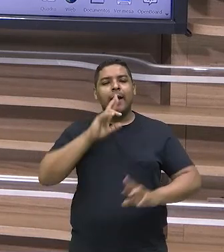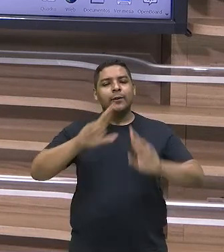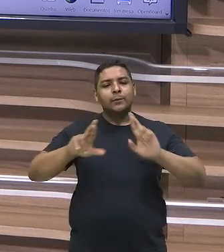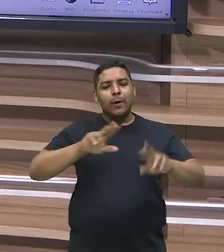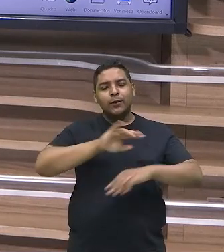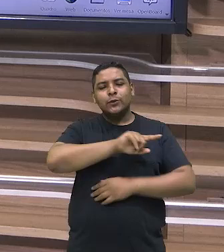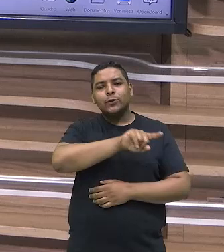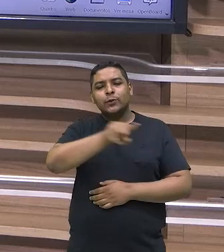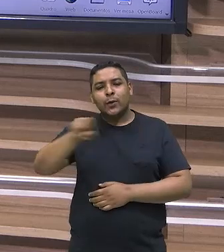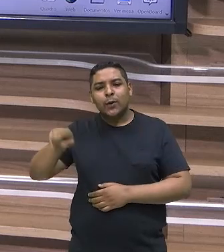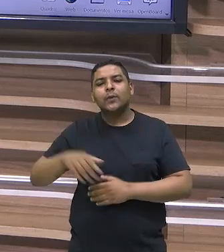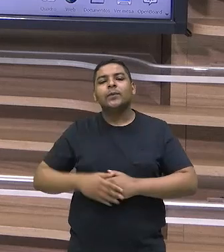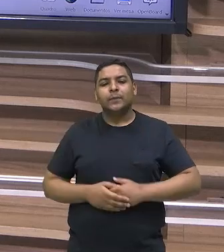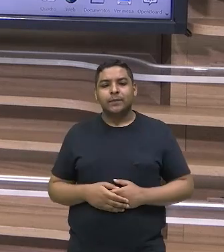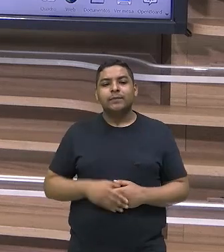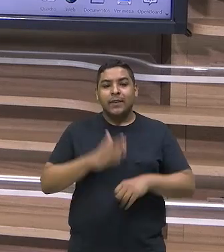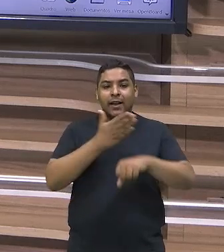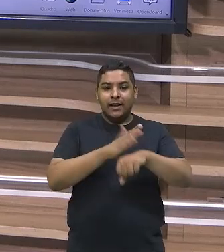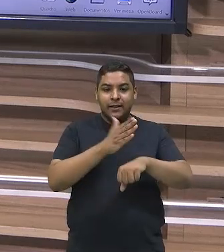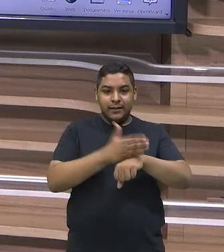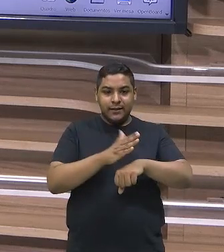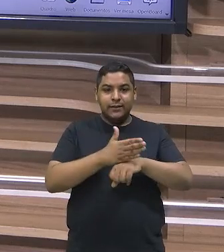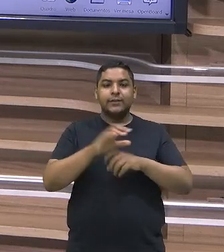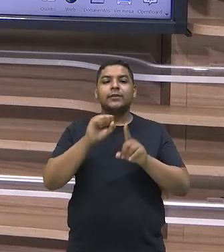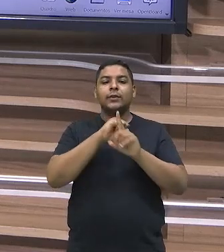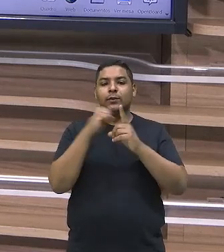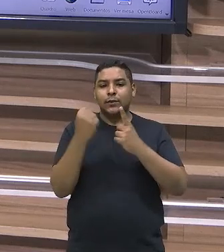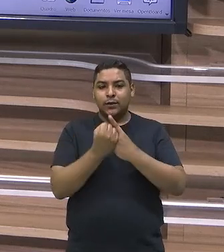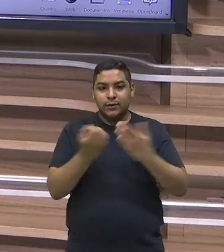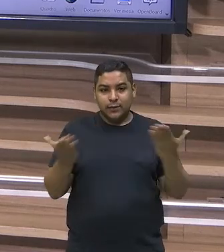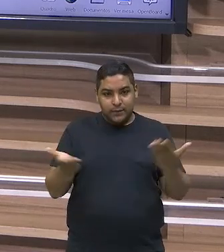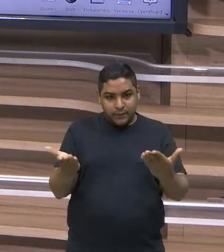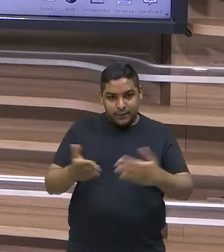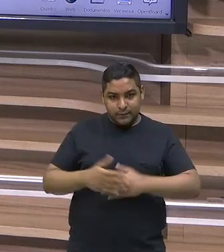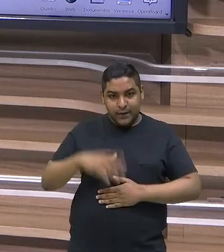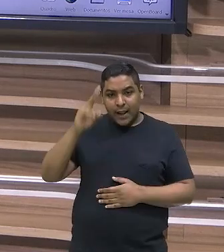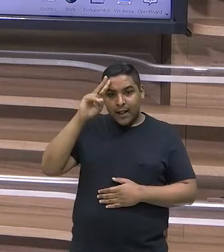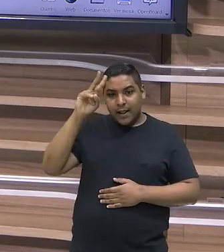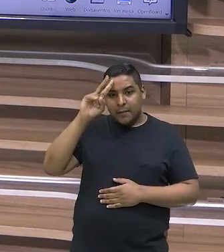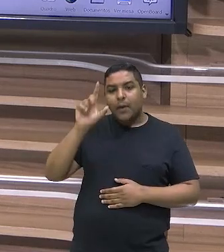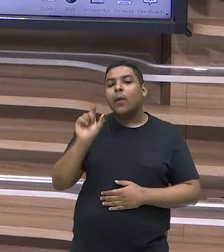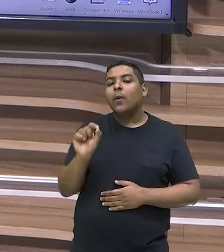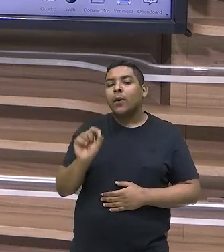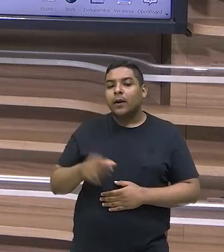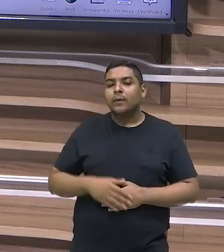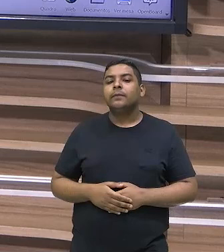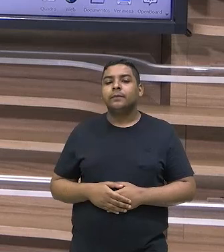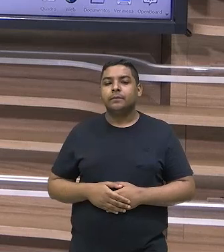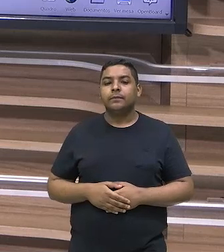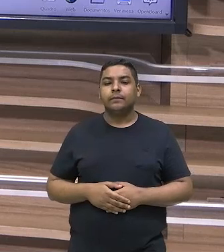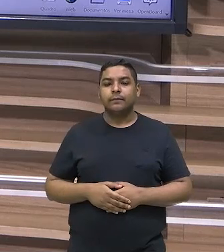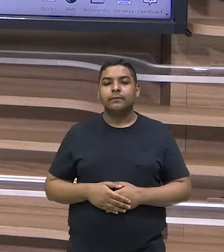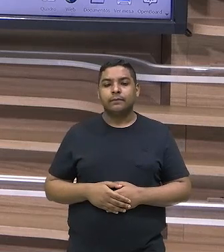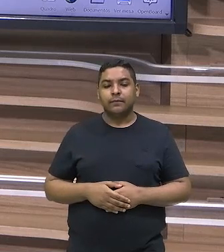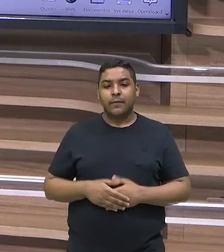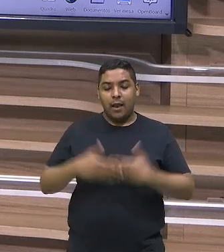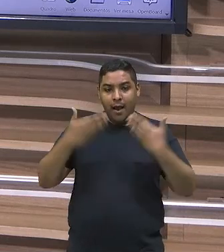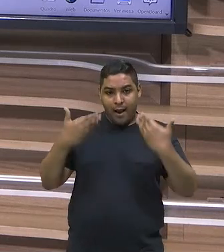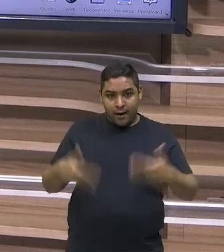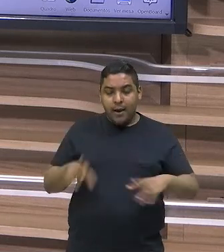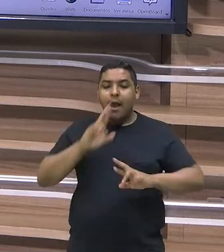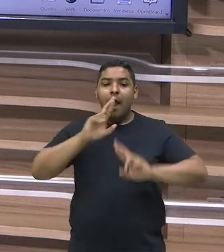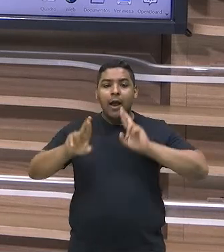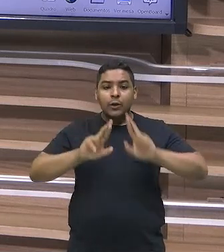de todos nesse Exercitando de hoje e lembrando que estamos aqui à disposição